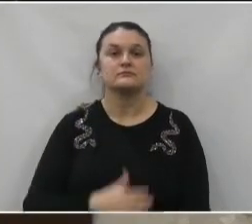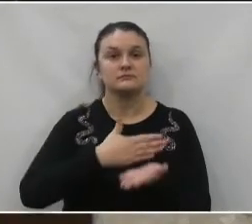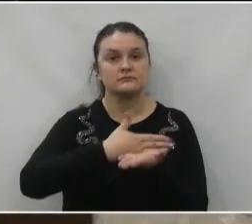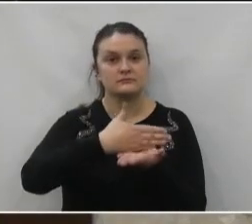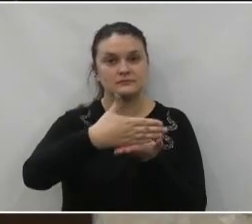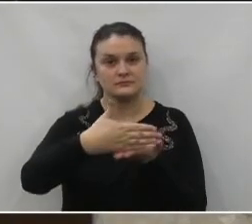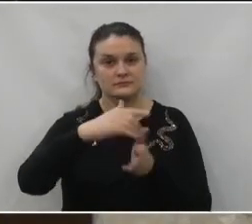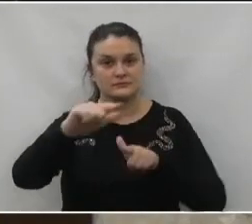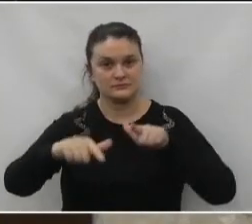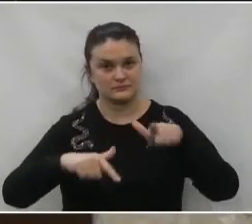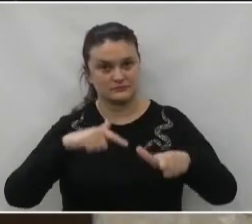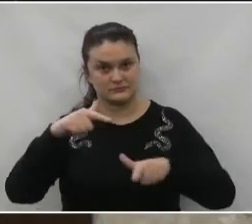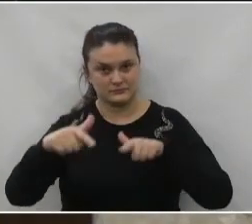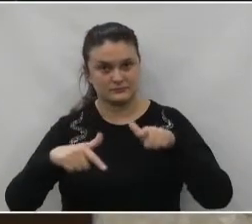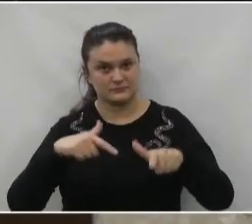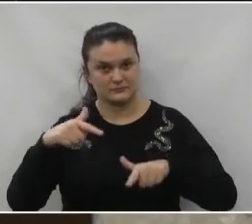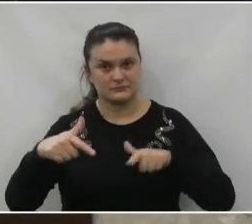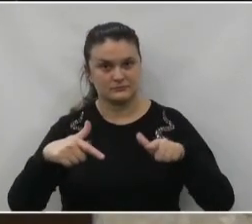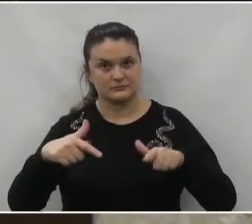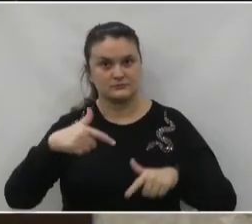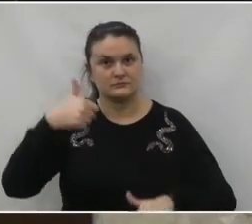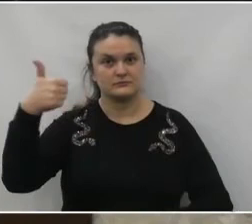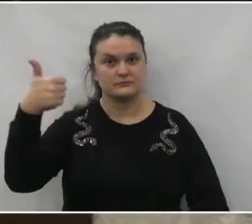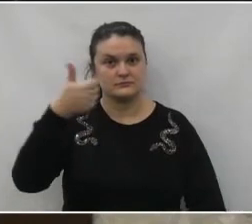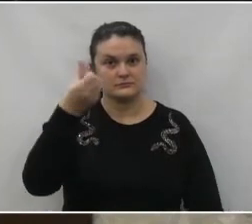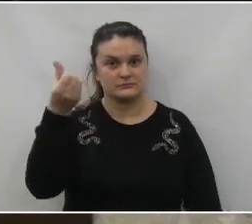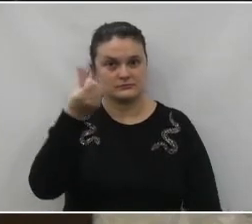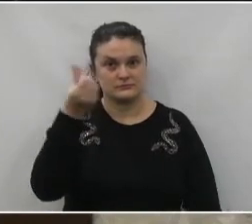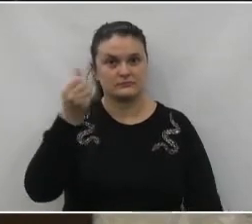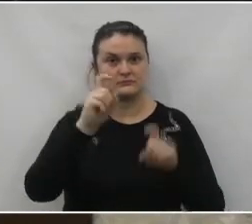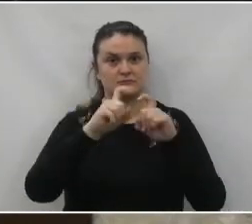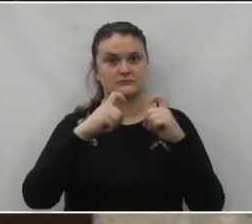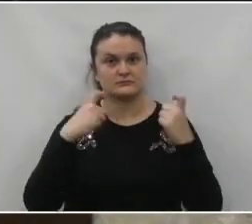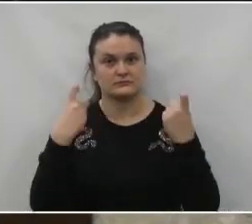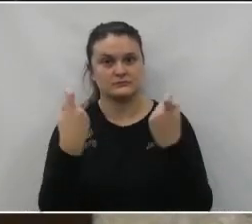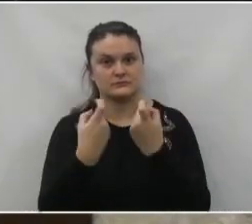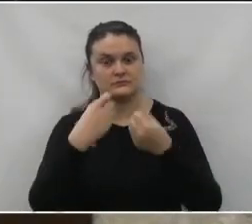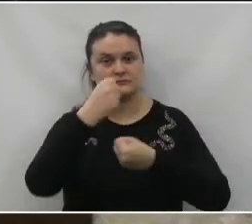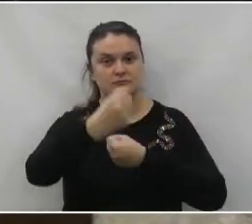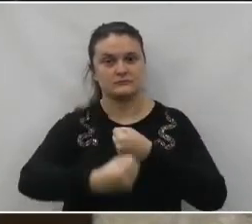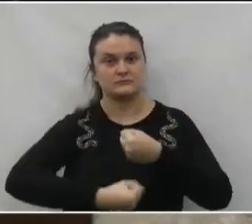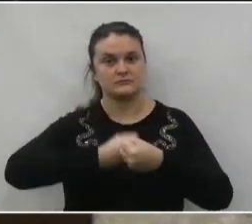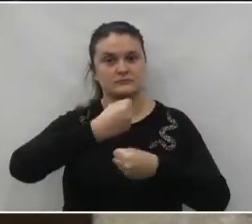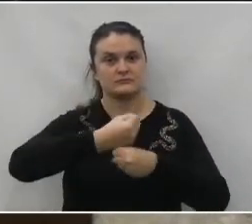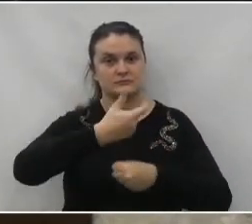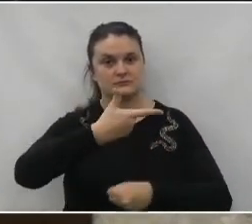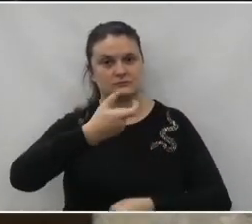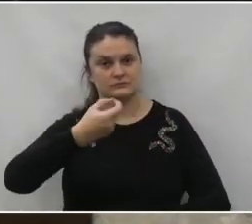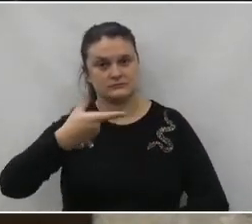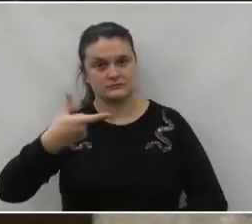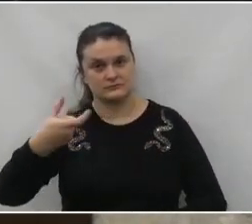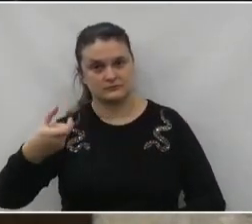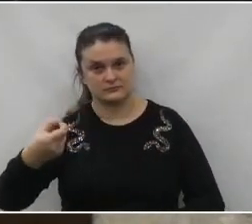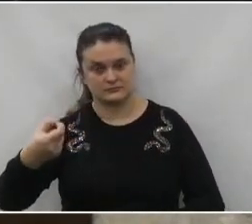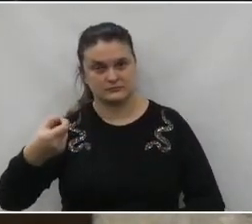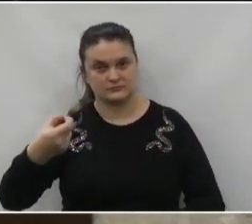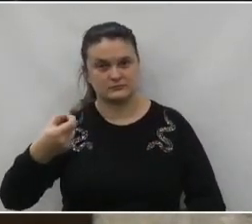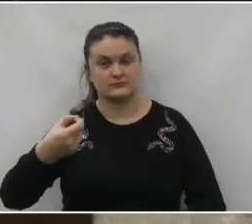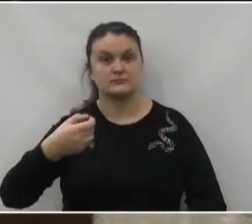Declaro abertos os trabalhos da 16ª reunião ordinária do exercício 2020,